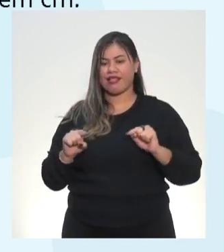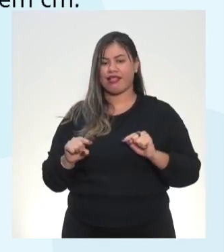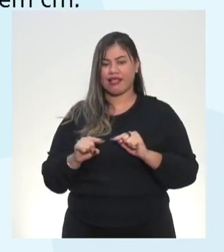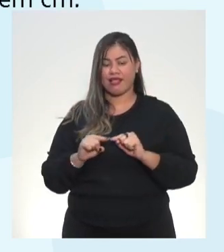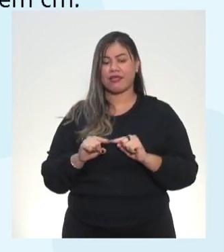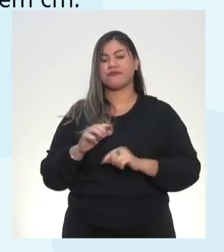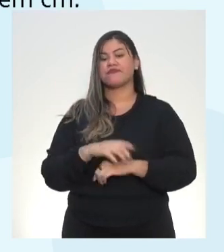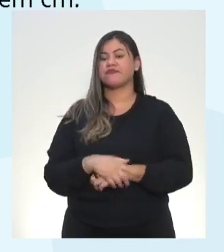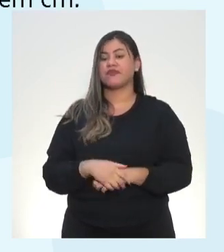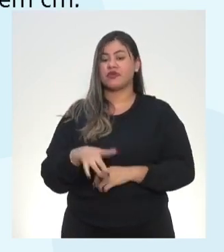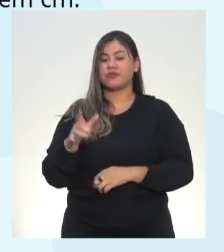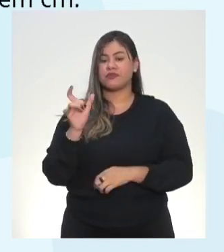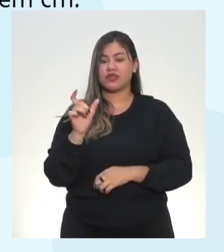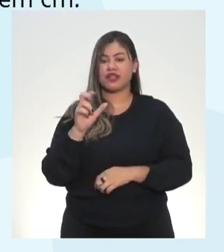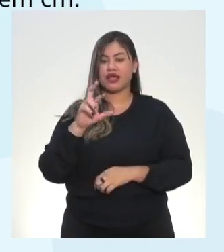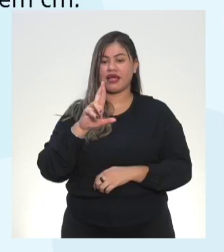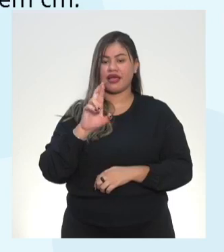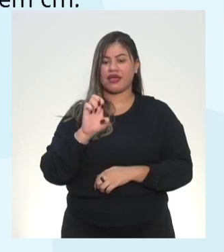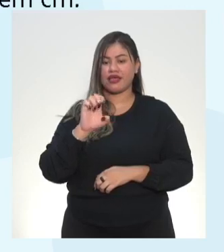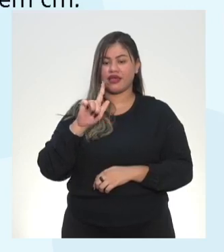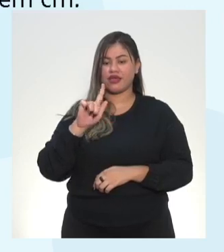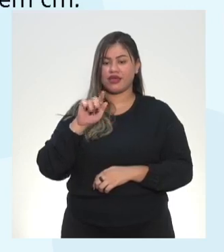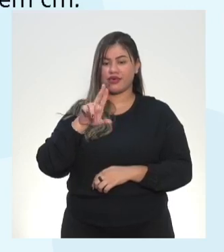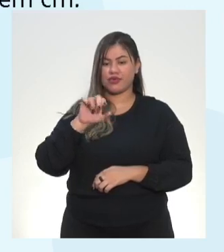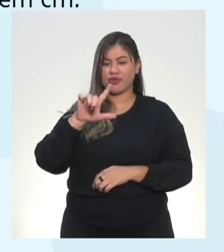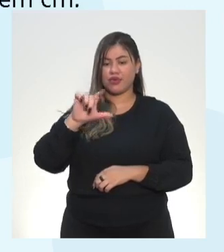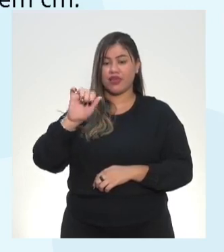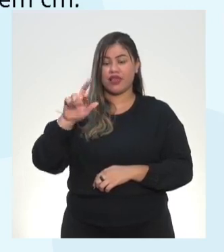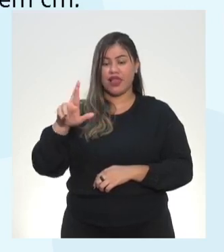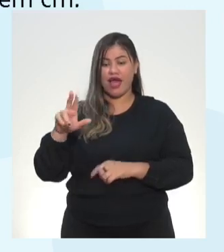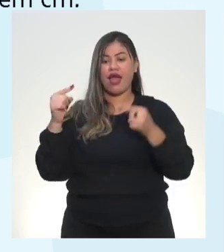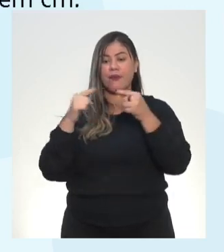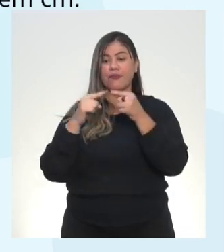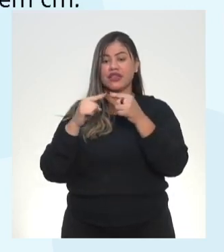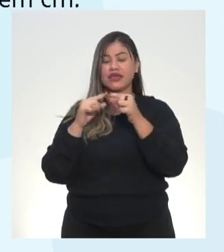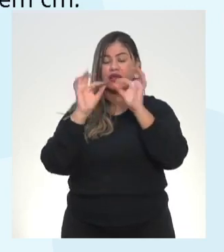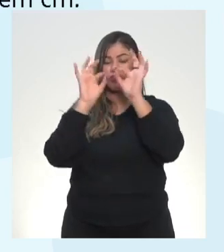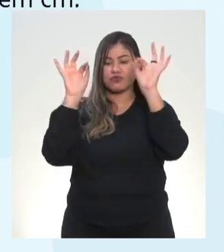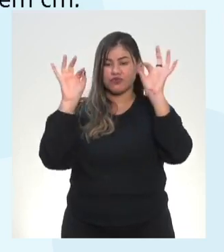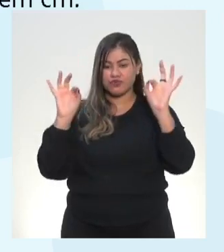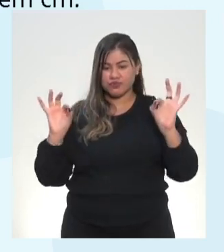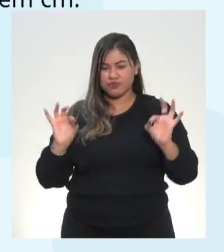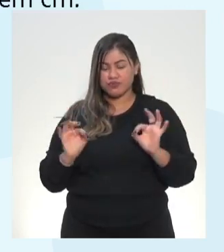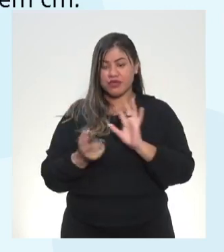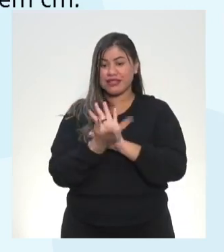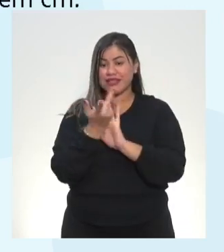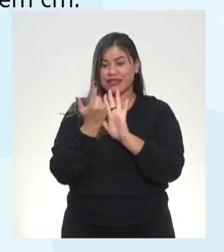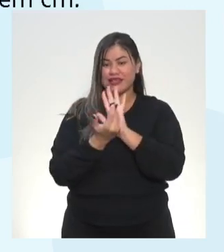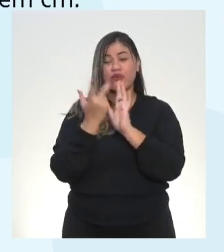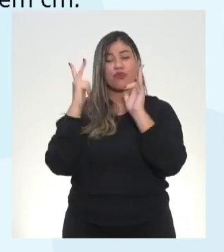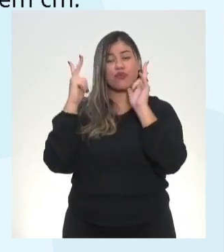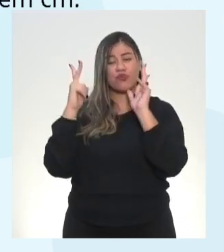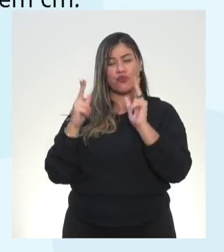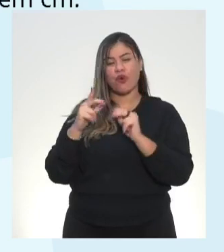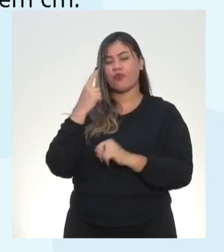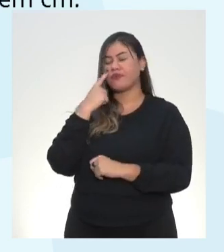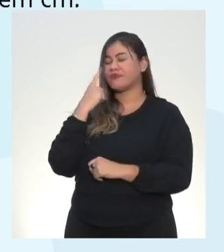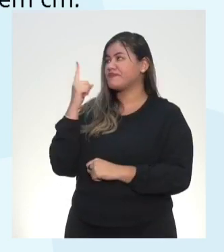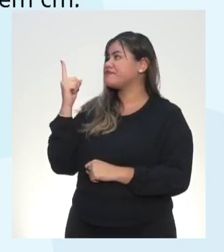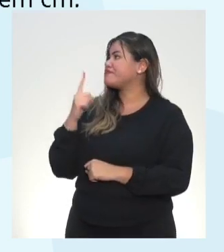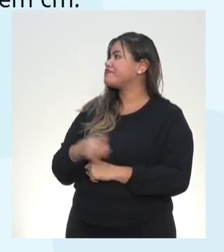semelhança, que foi algo que a gente viu na aula passada, certo? Bom, vamos então para o nosso